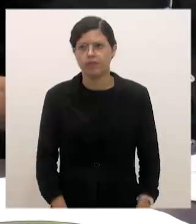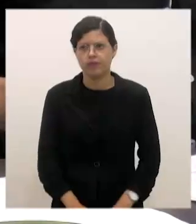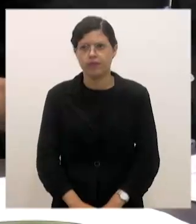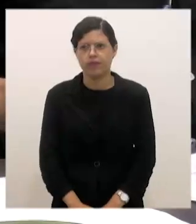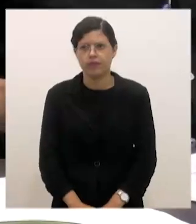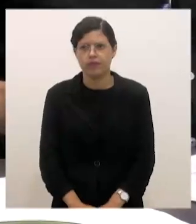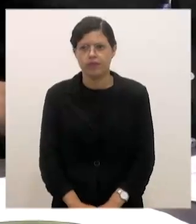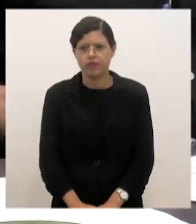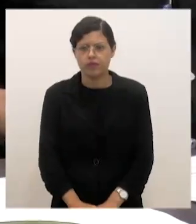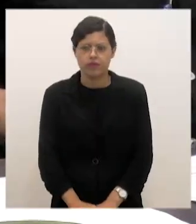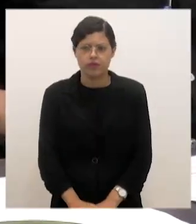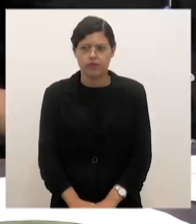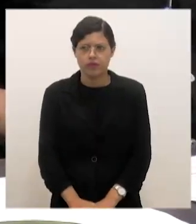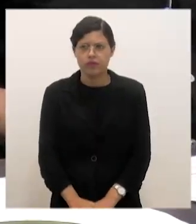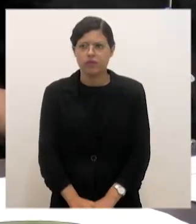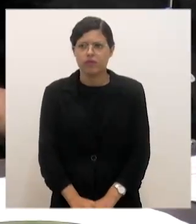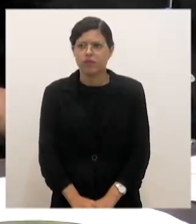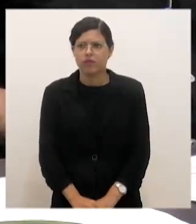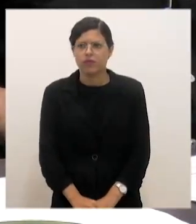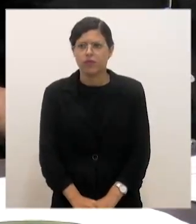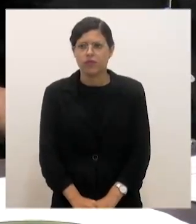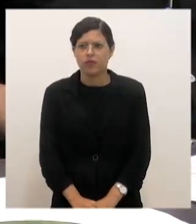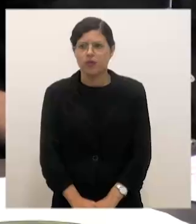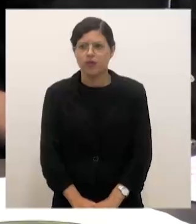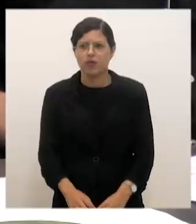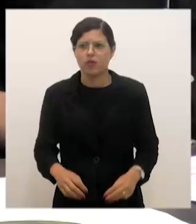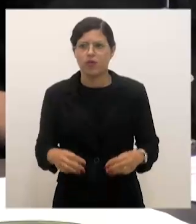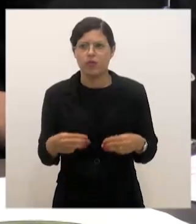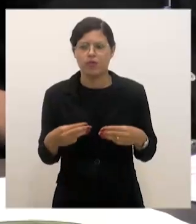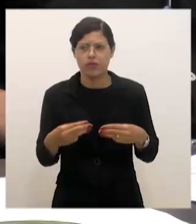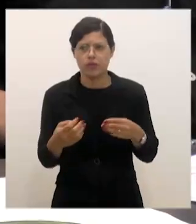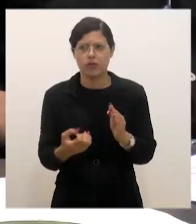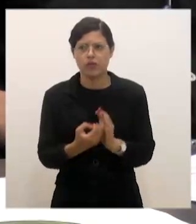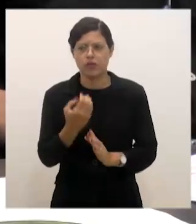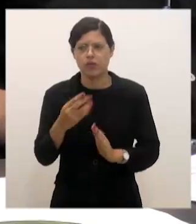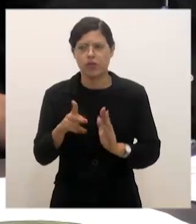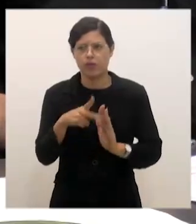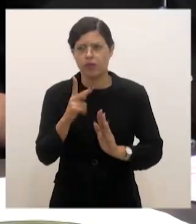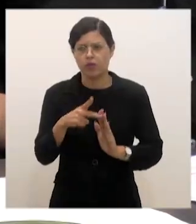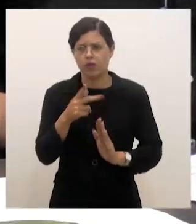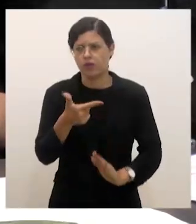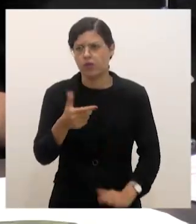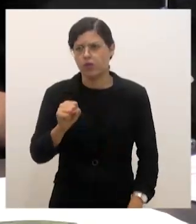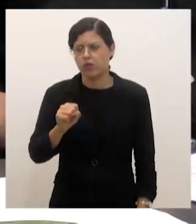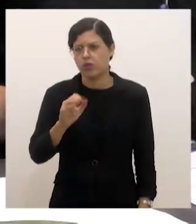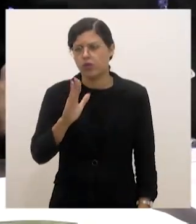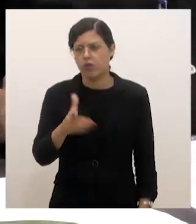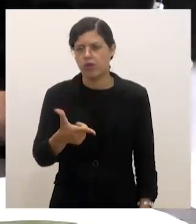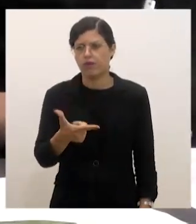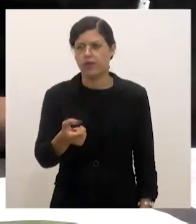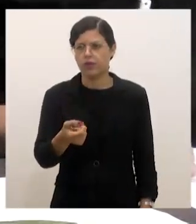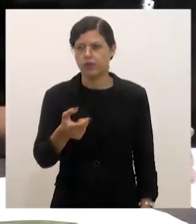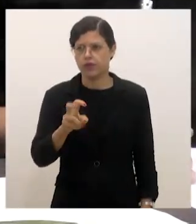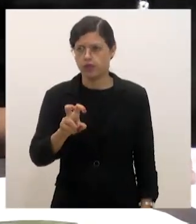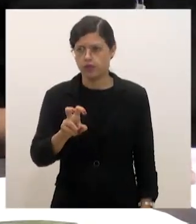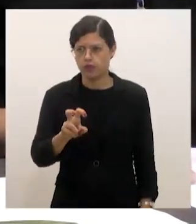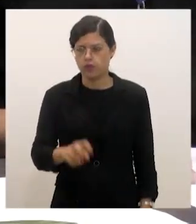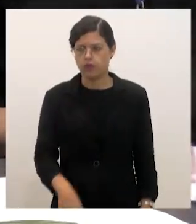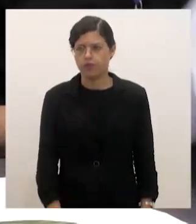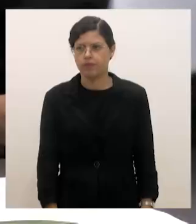recentemente, muito recentemente, o Ministério criou a Portaria 28 de 2025,